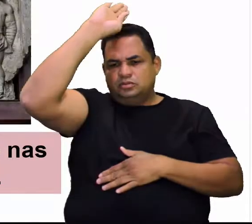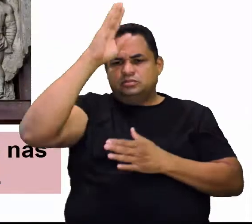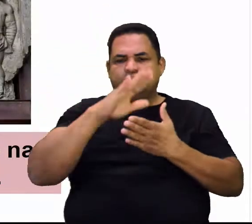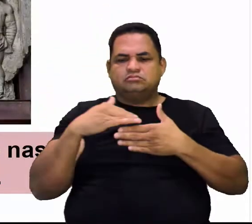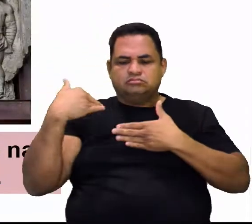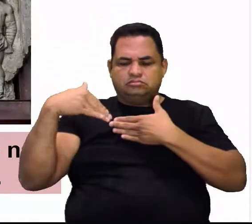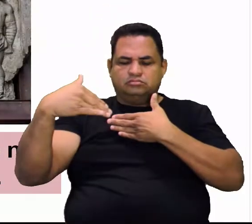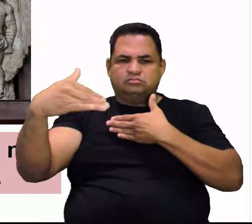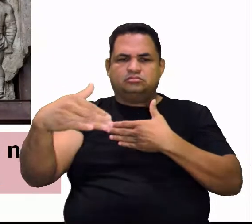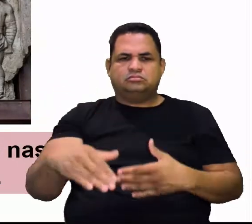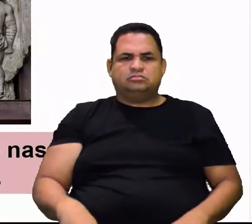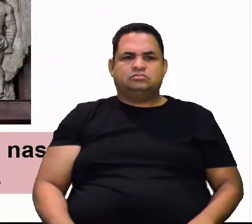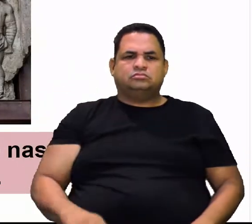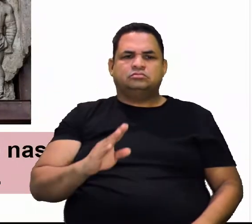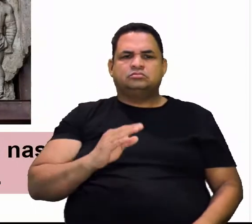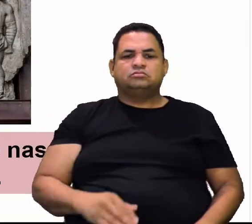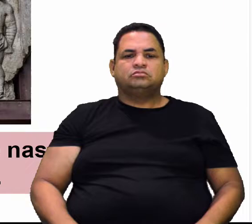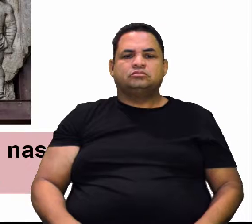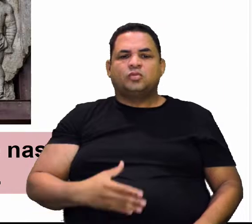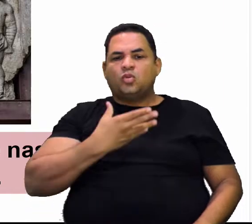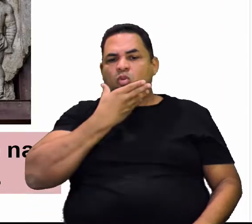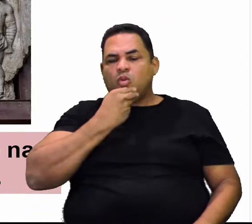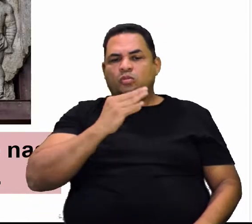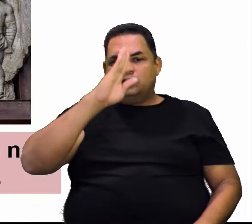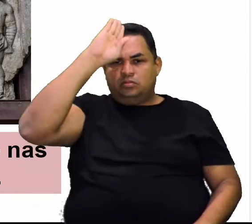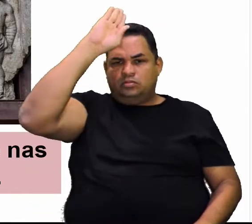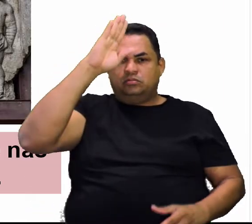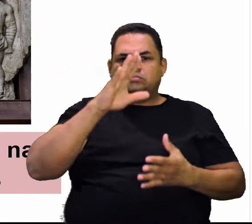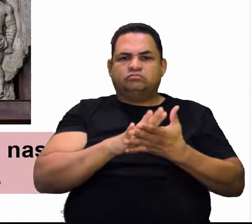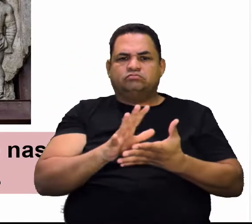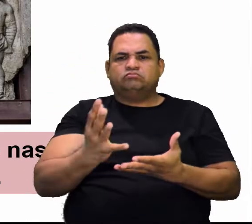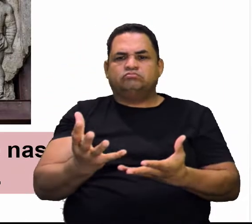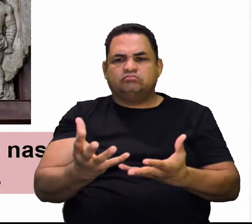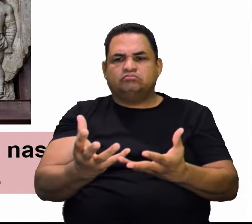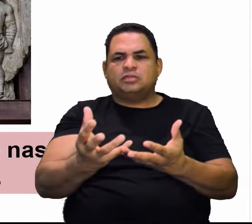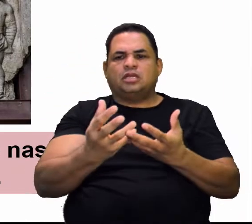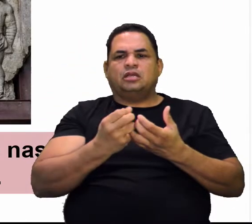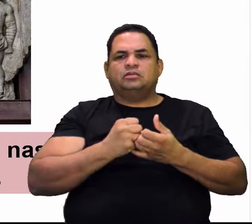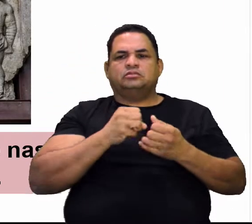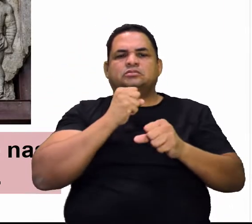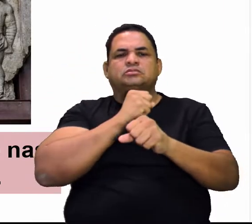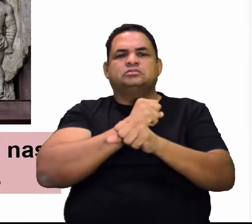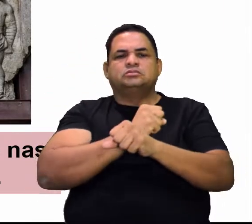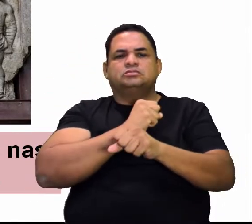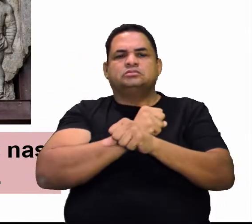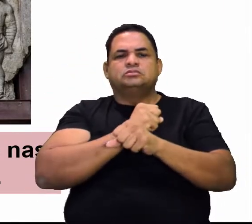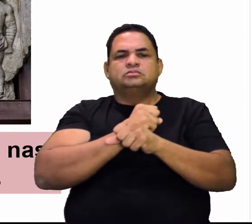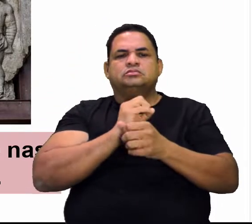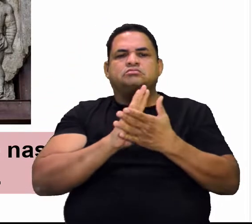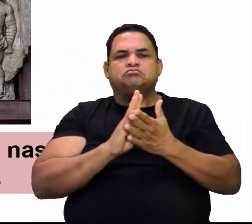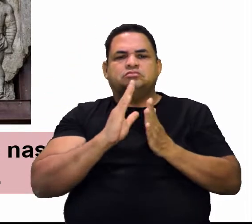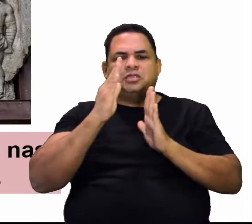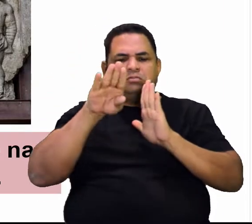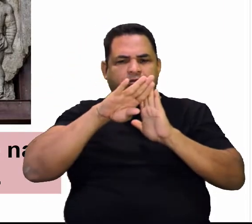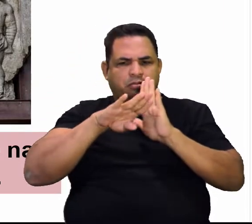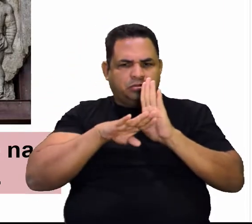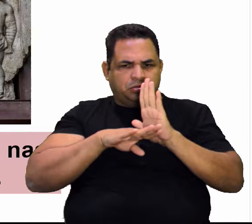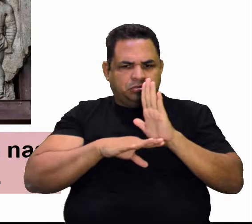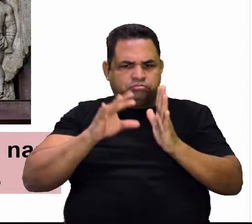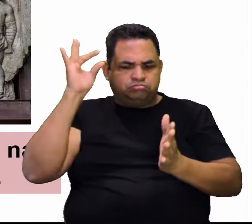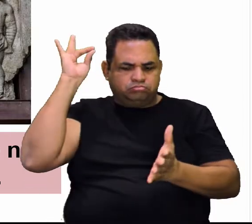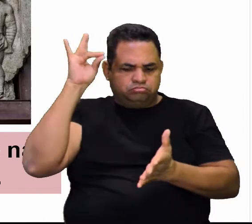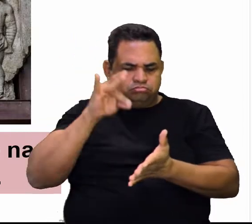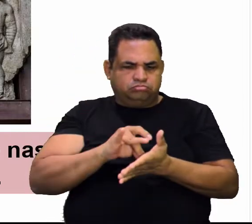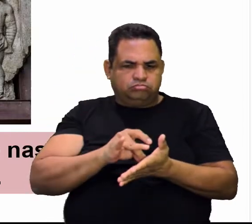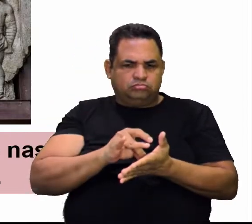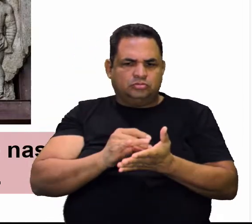história. Os romanos apossavam-se de escravos por meio de procedimento legítimo. Como